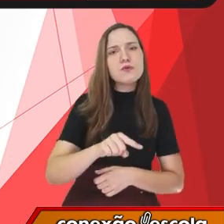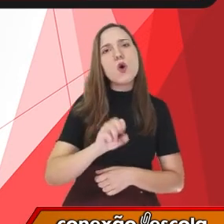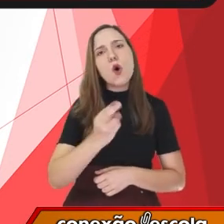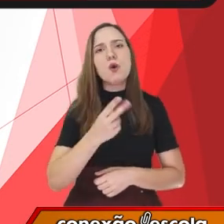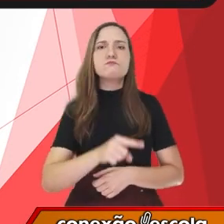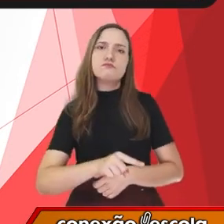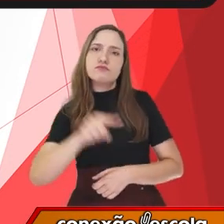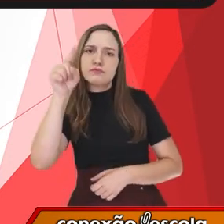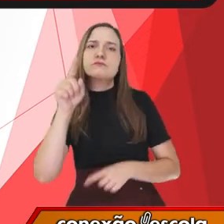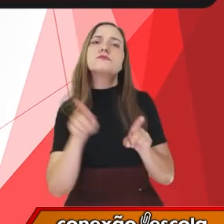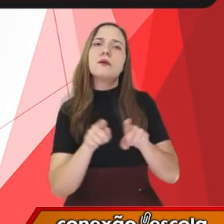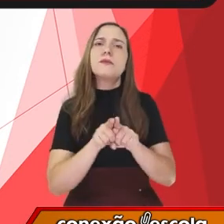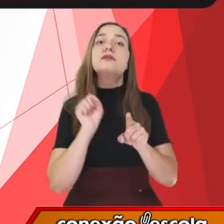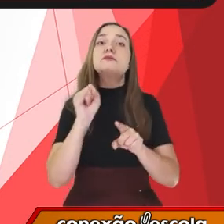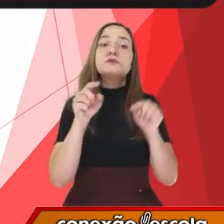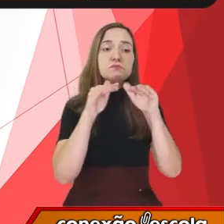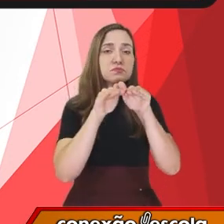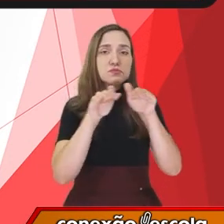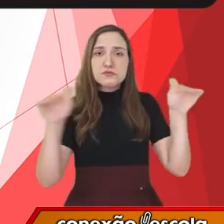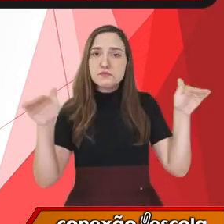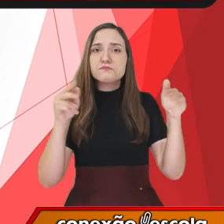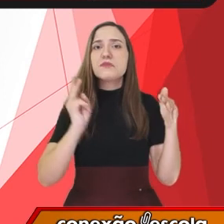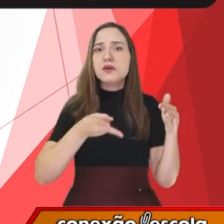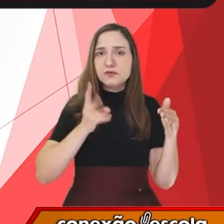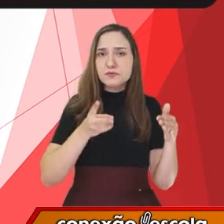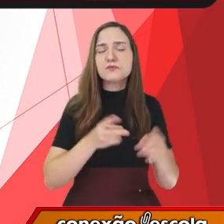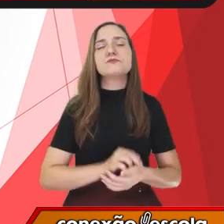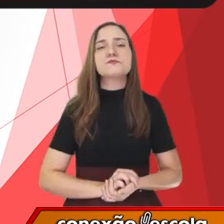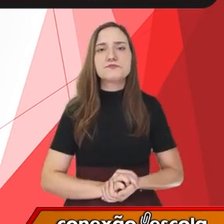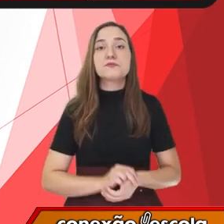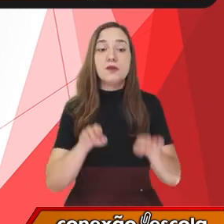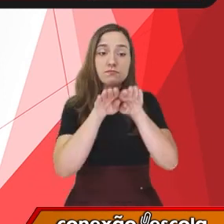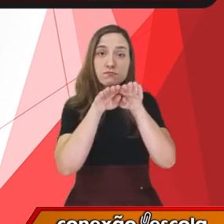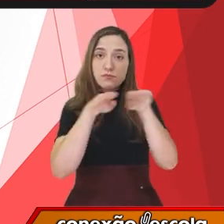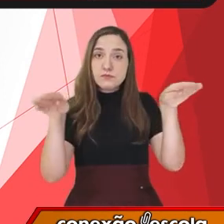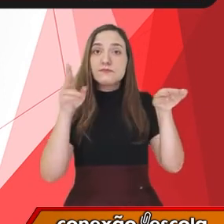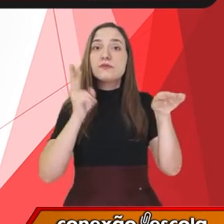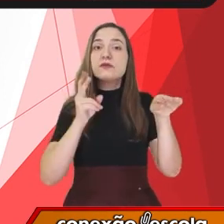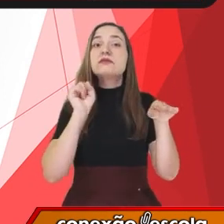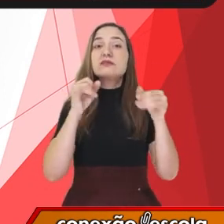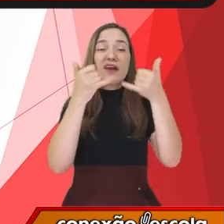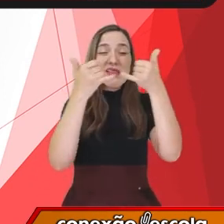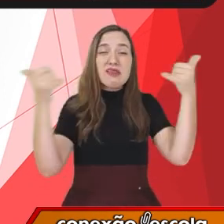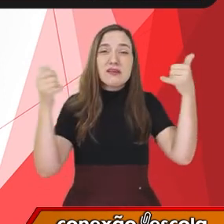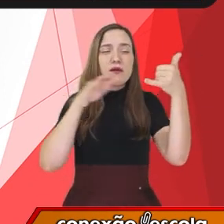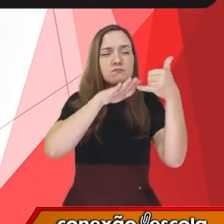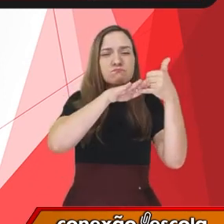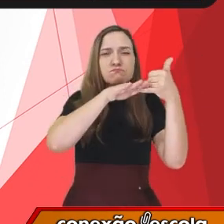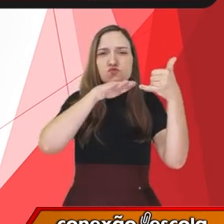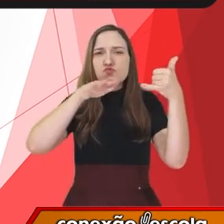ou até mesmo estabilidade nos dados pesquisados. A estabilidade ocorre quando uma linha fica